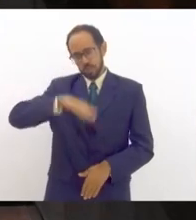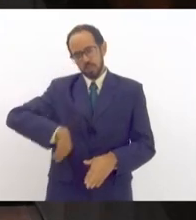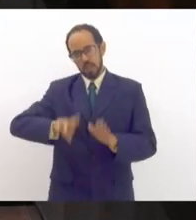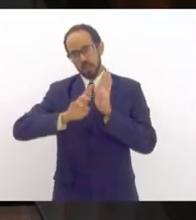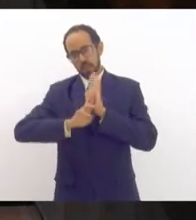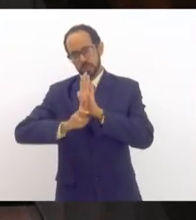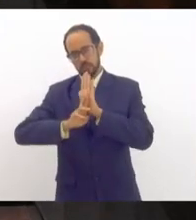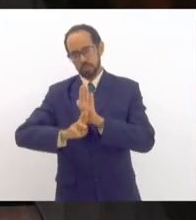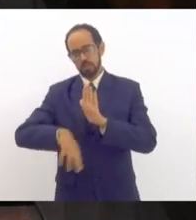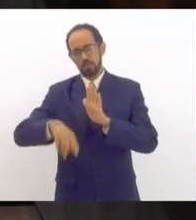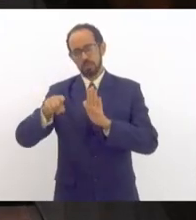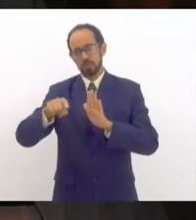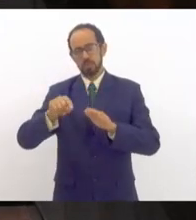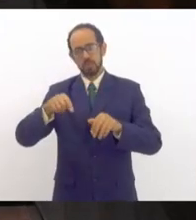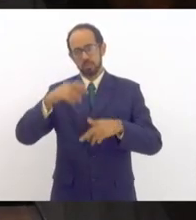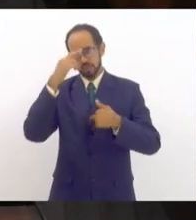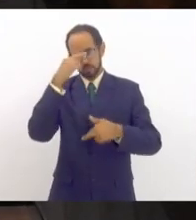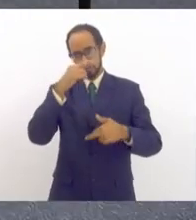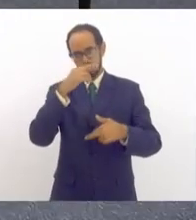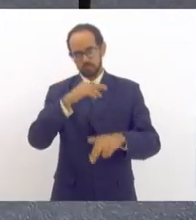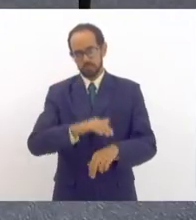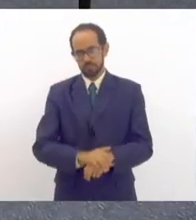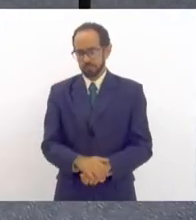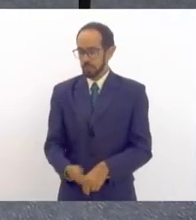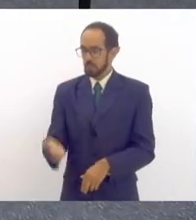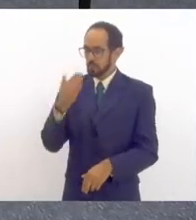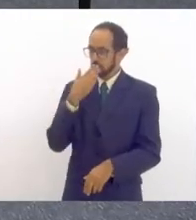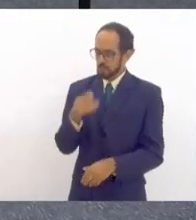e seja respeitada acima de tudo